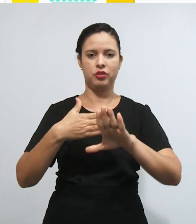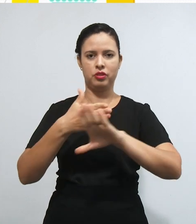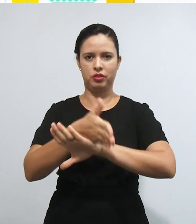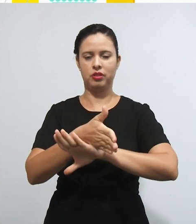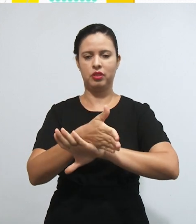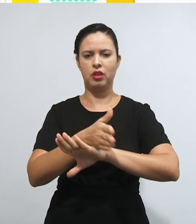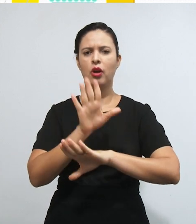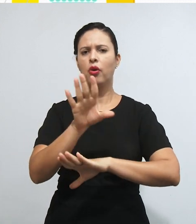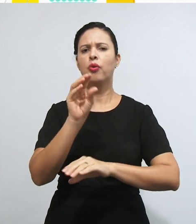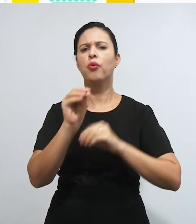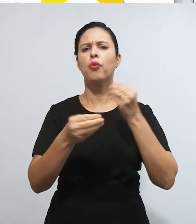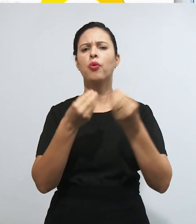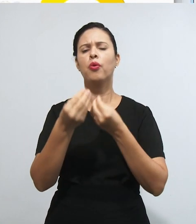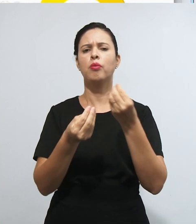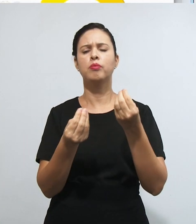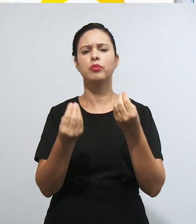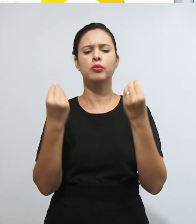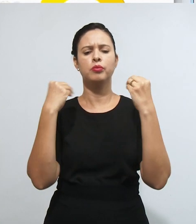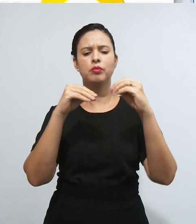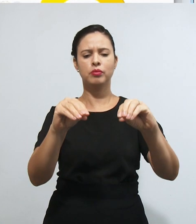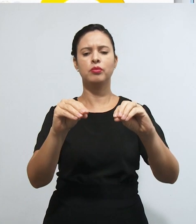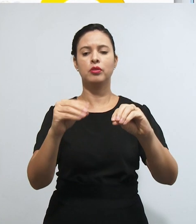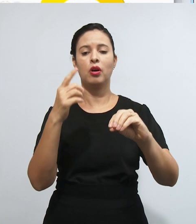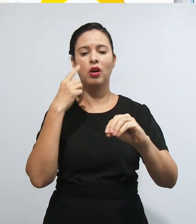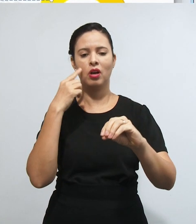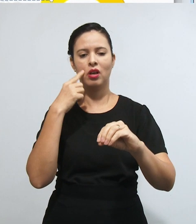é que eu apliquei isso, né? Então,